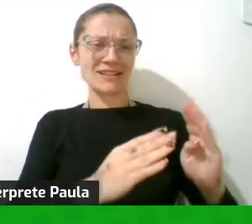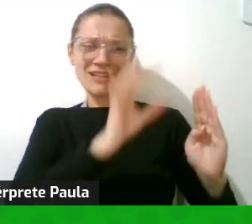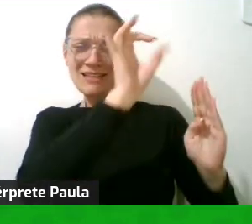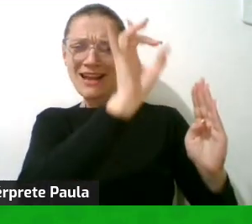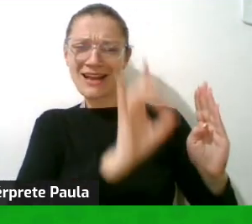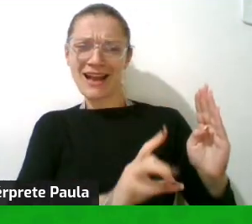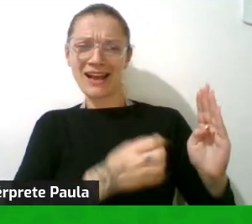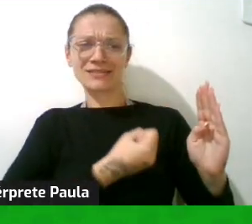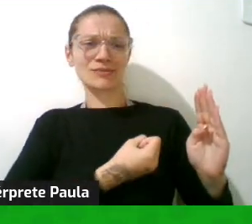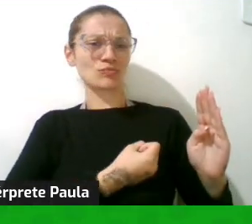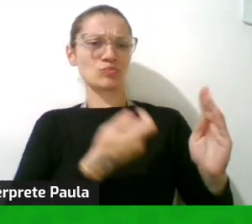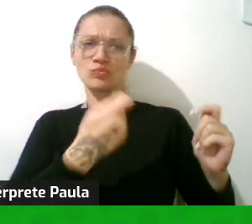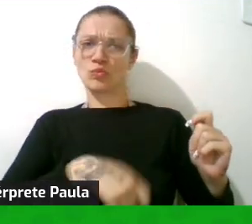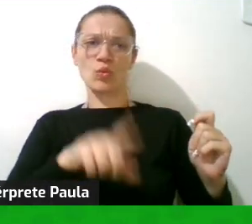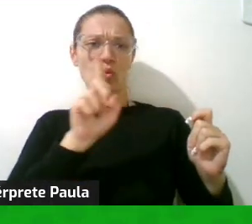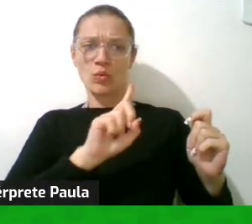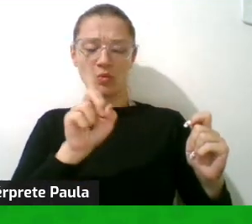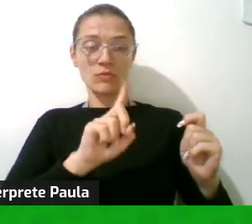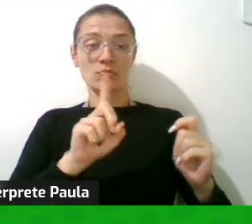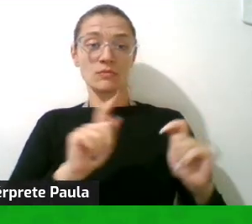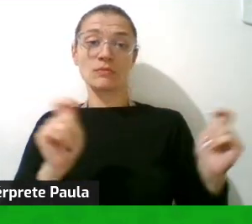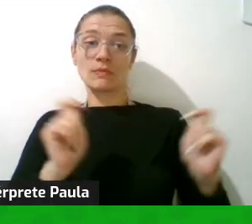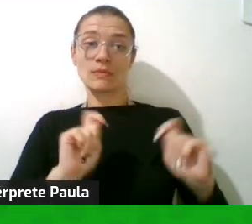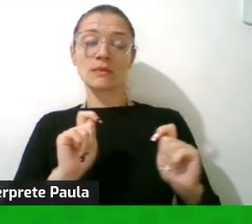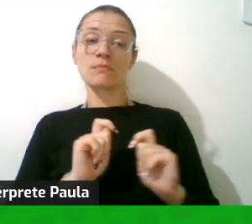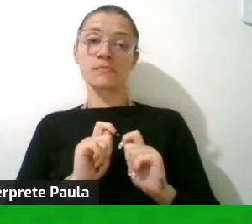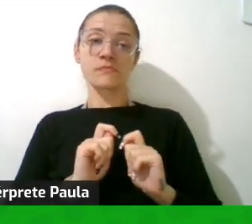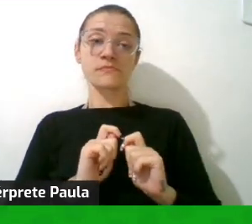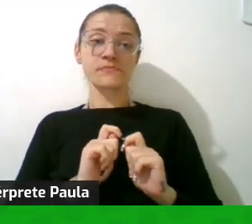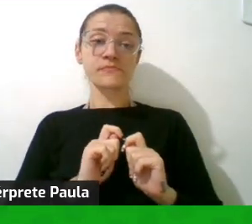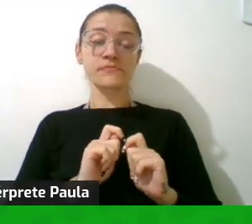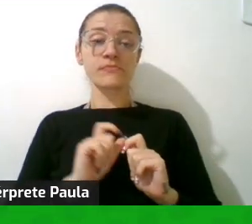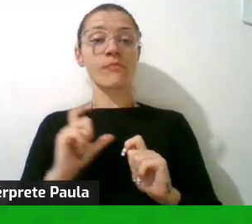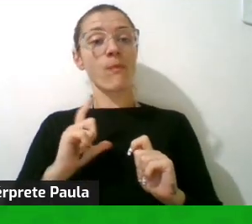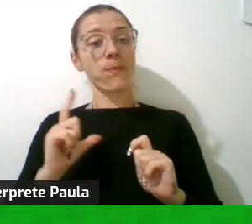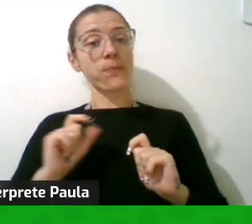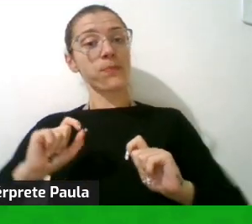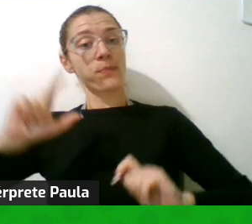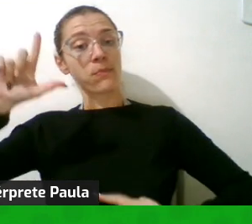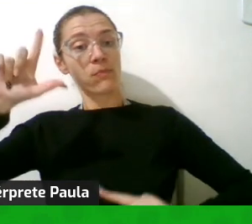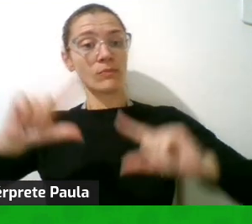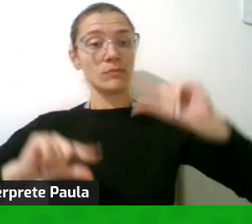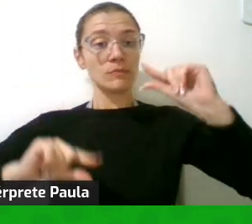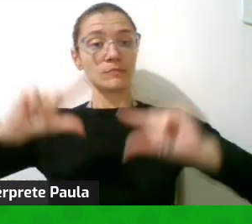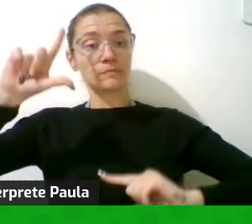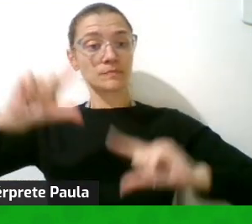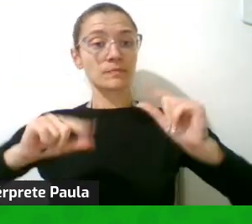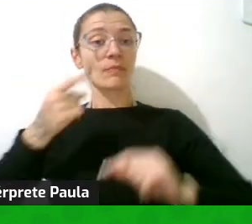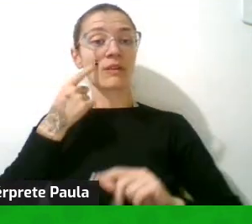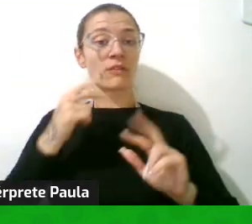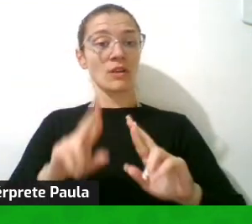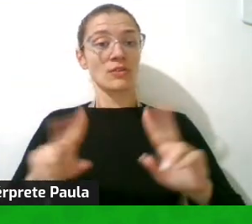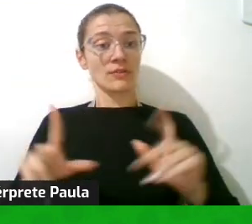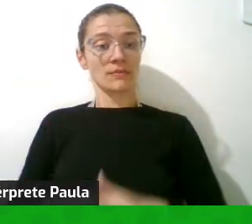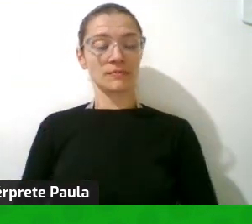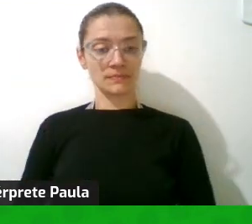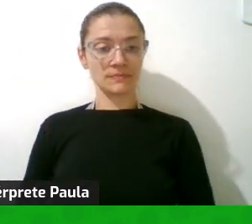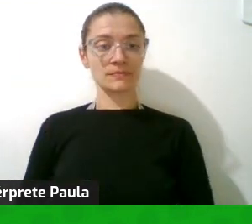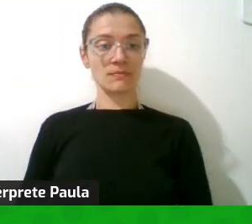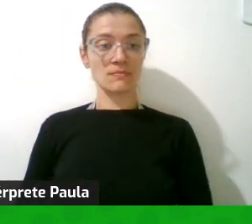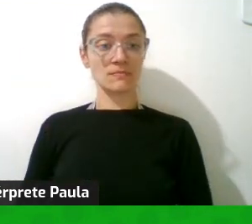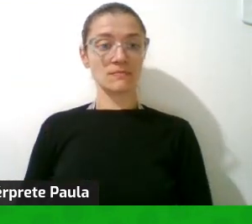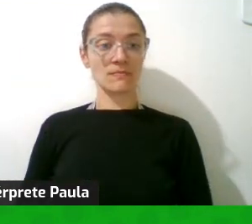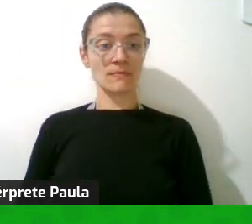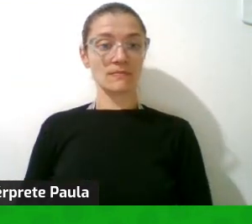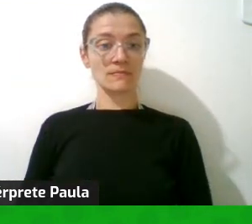outro, para você perceber ou ver que tem algum maior, tem algum que está muito pequeno, alguma coisa nesse sentido. No dia a dia ali, né, útil para enxergar ali